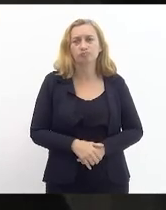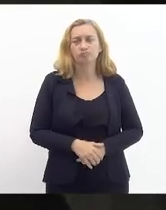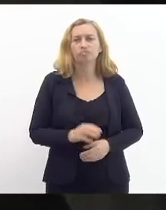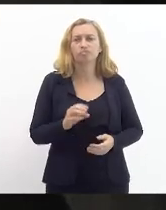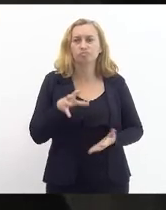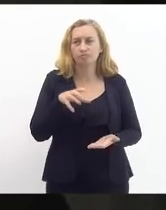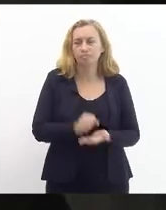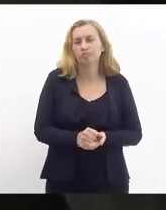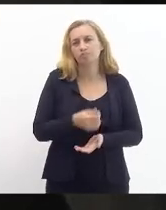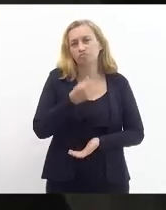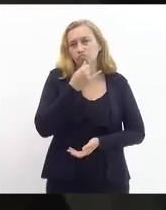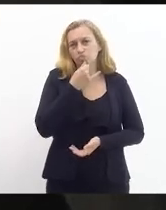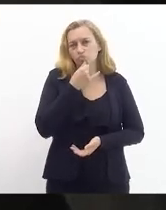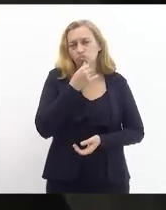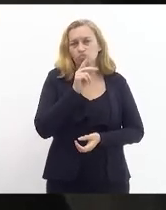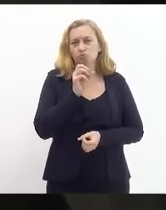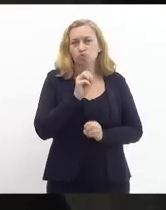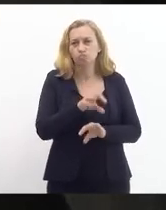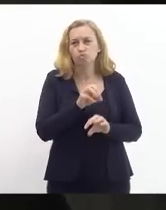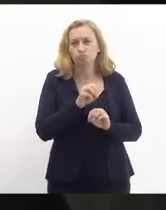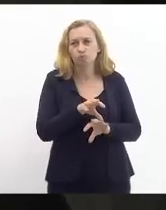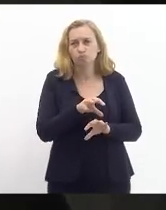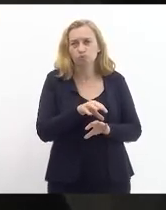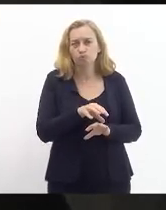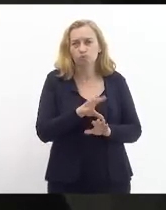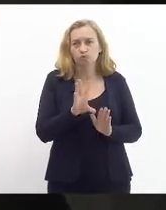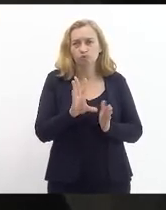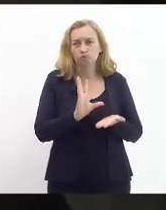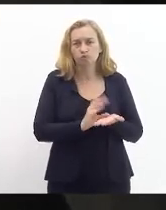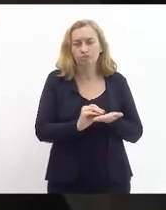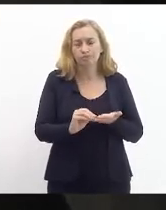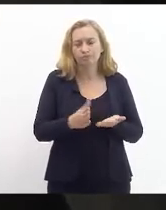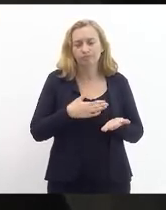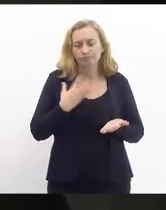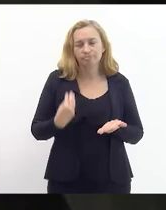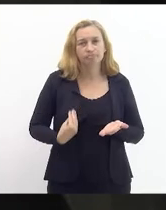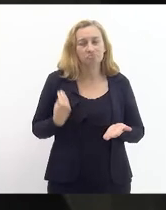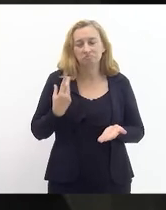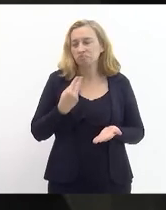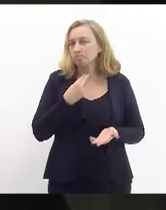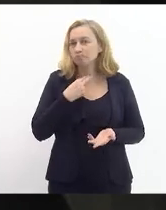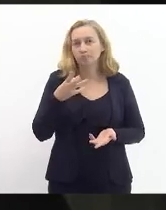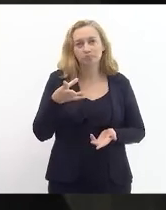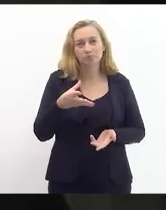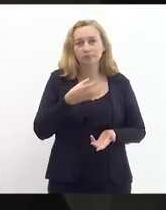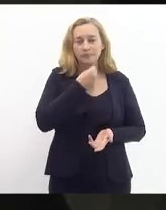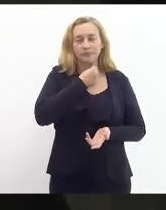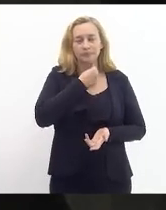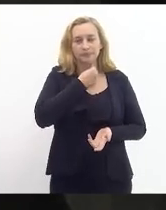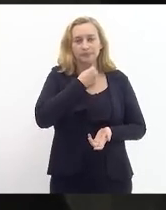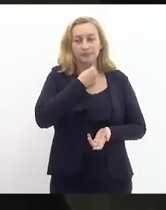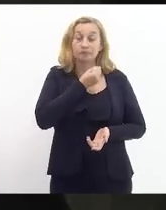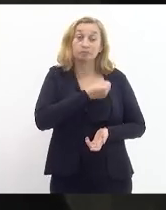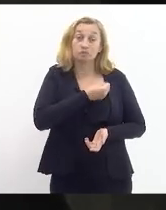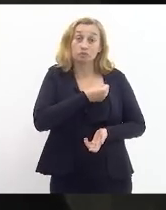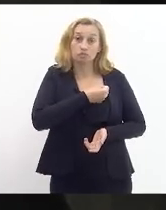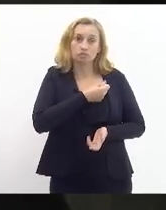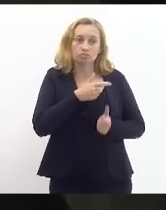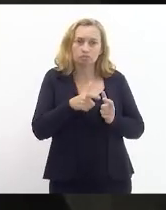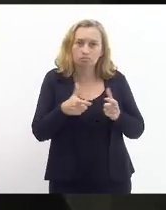registro indignado a educação é a falta da minha vida eu não posso silenciar diante de números é